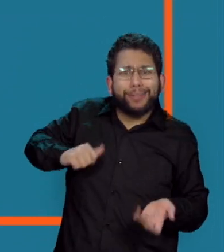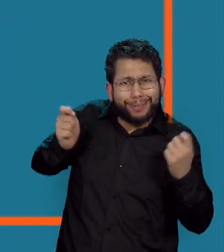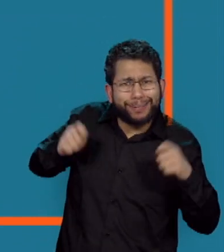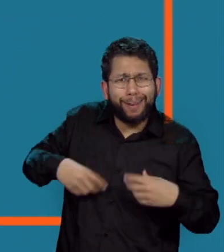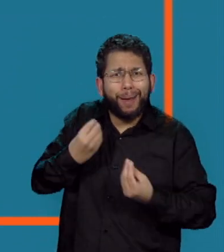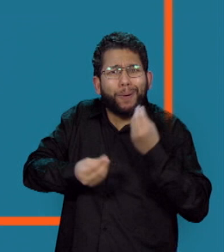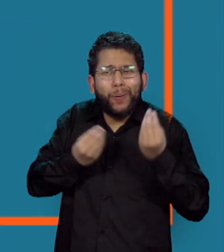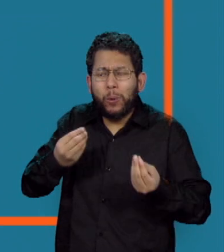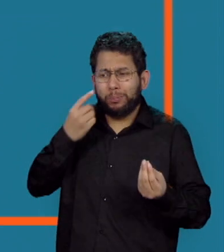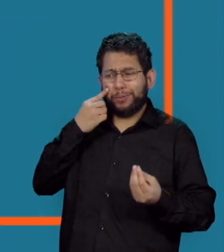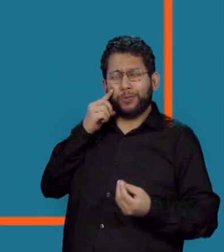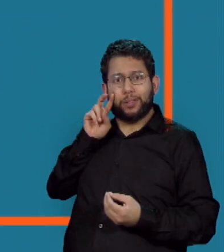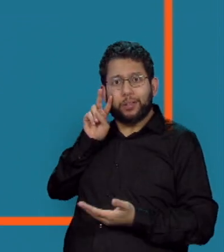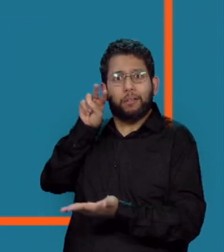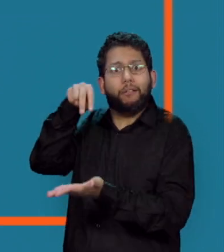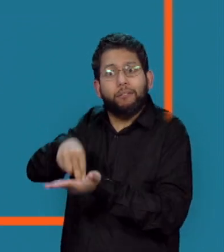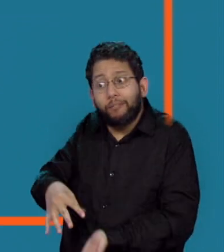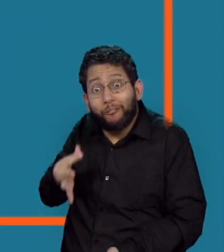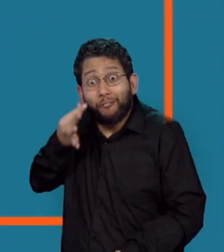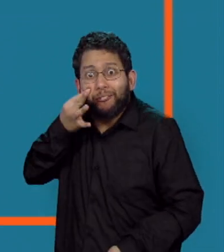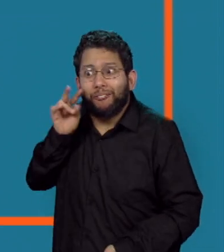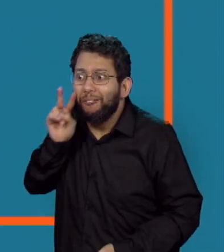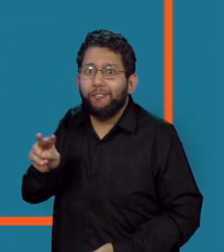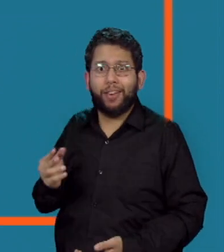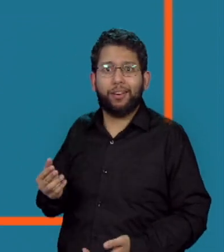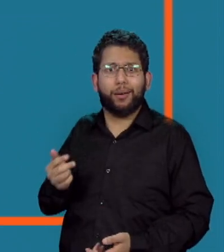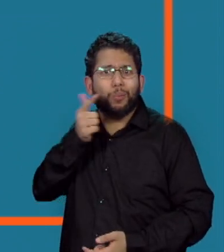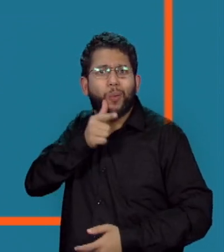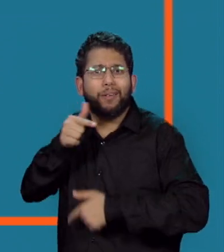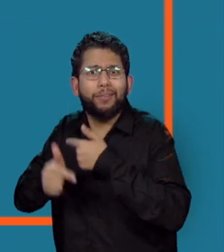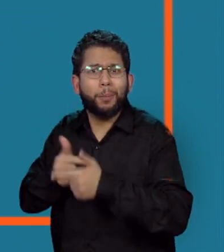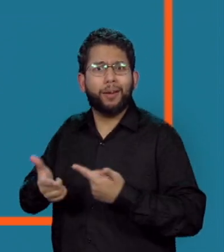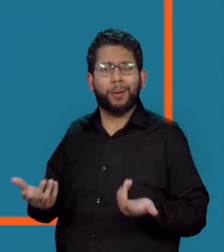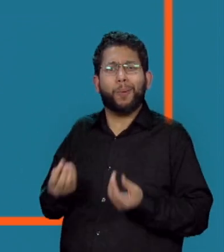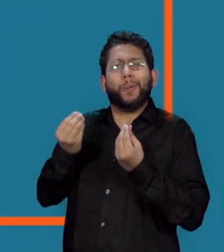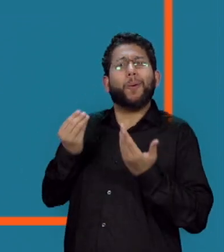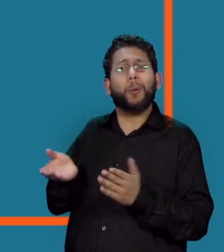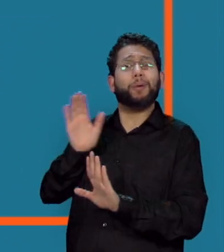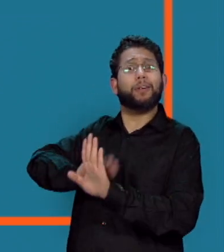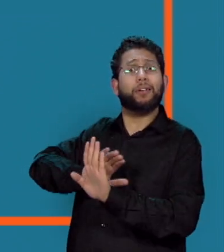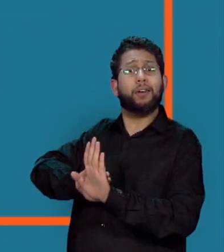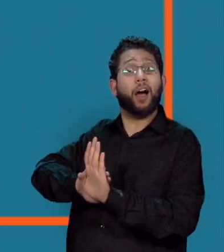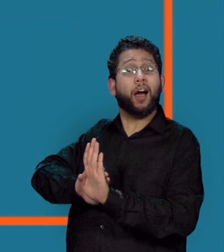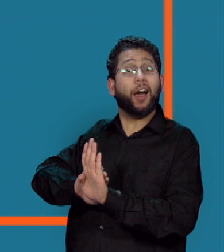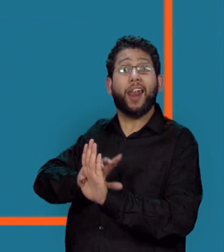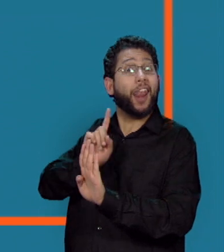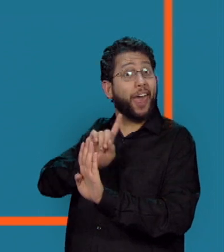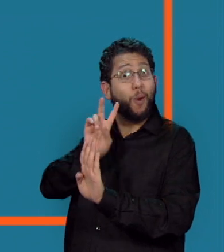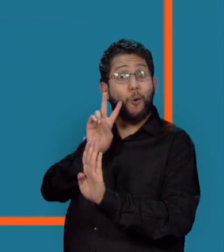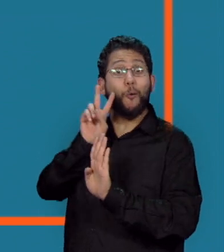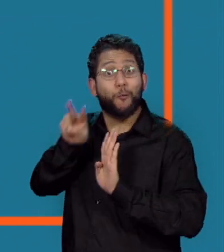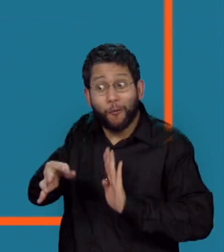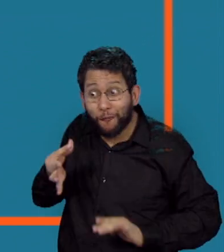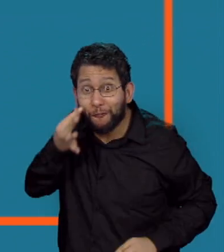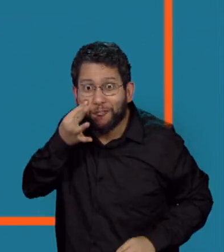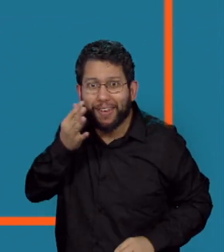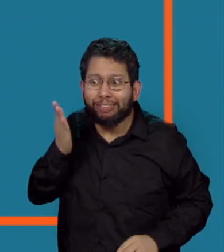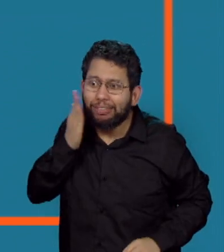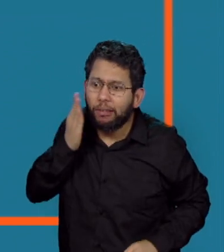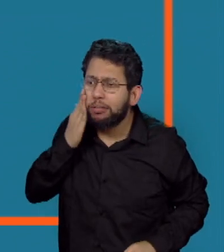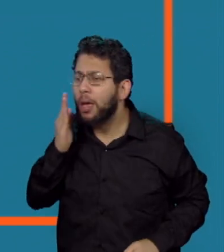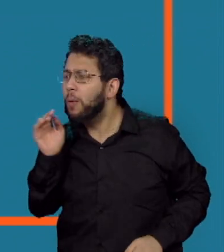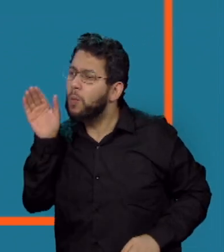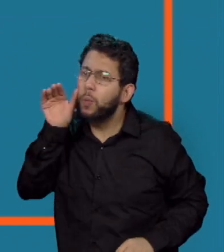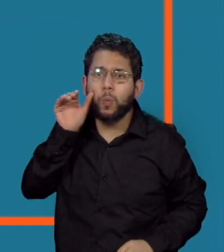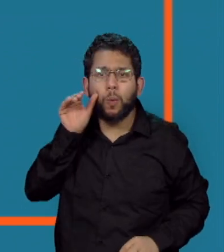né, permitia com que mulheres estivessem no set. Dentro de um ônibus vê-se uma mulher usando hijab roxo e casaco preto ao lado de um homem que